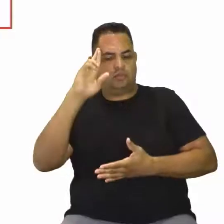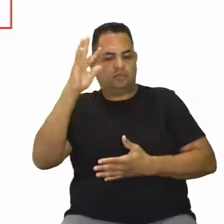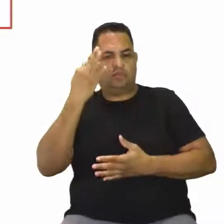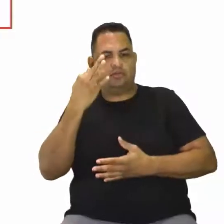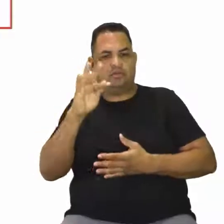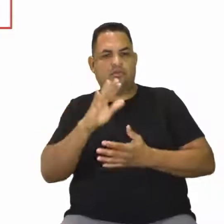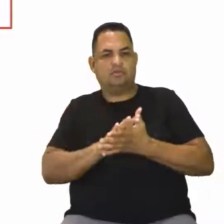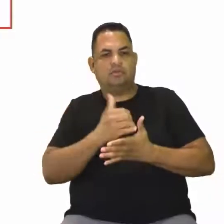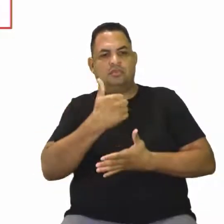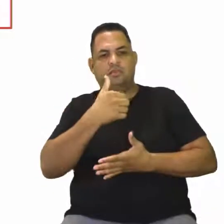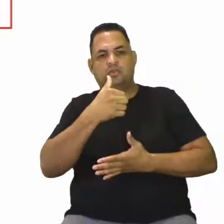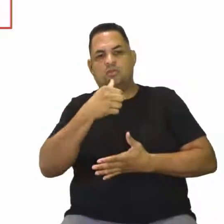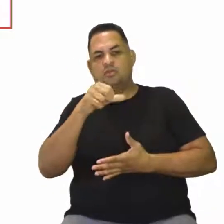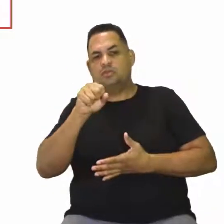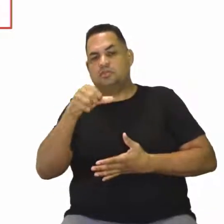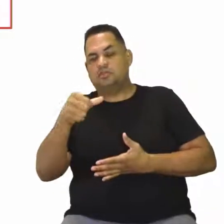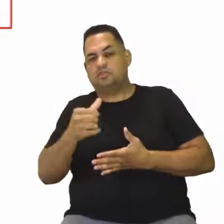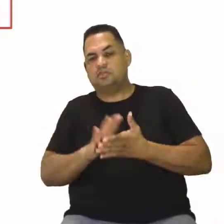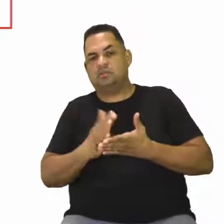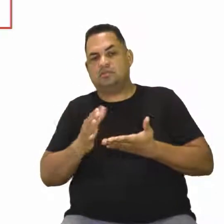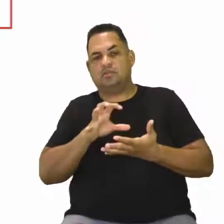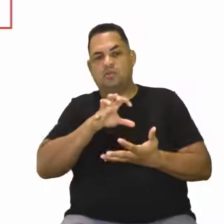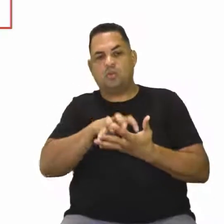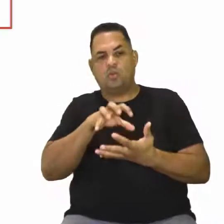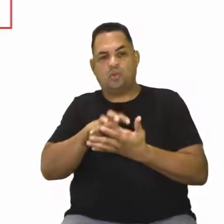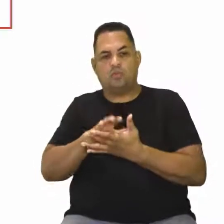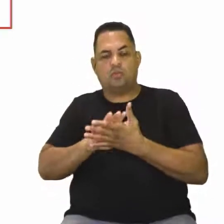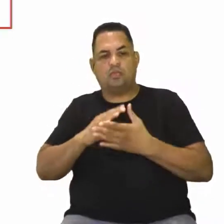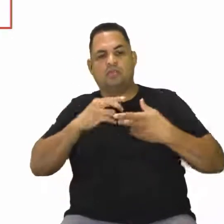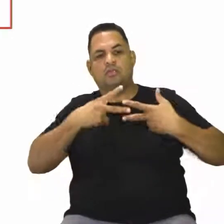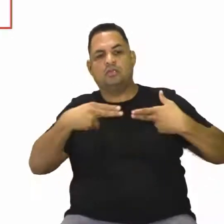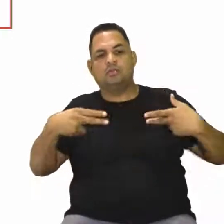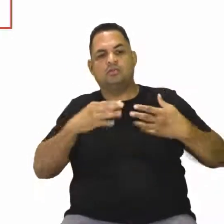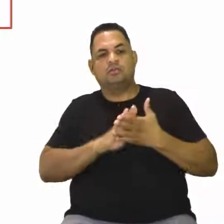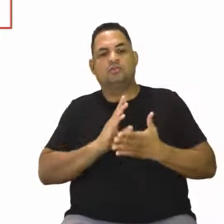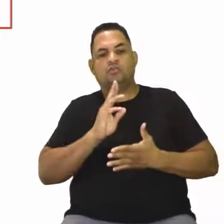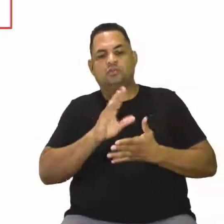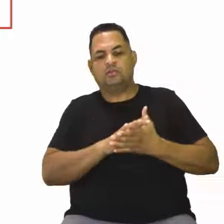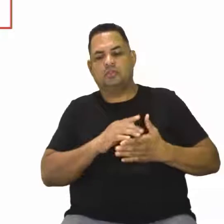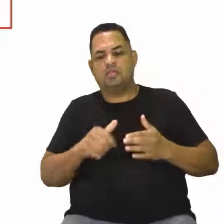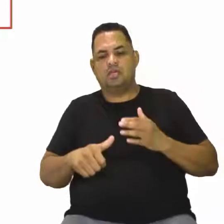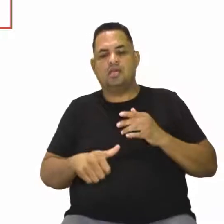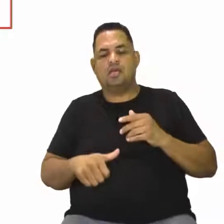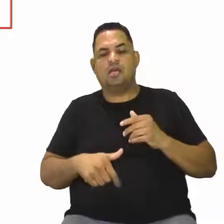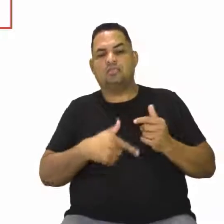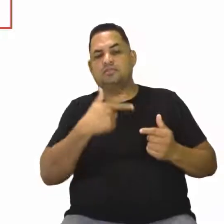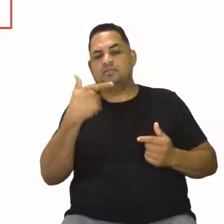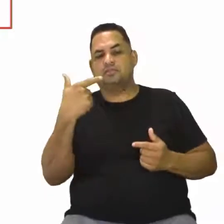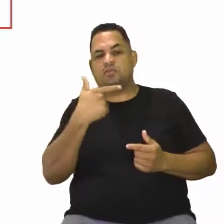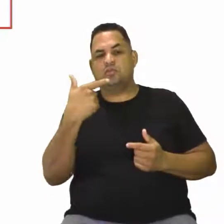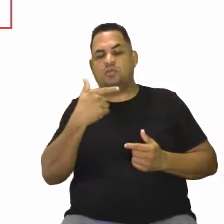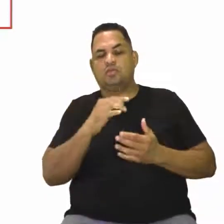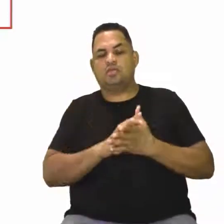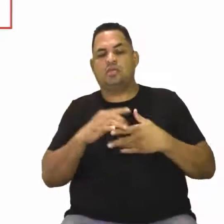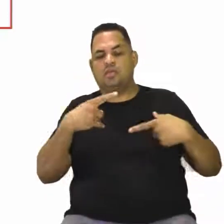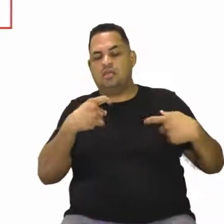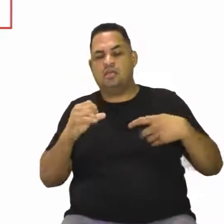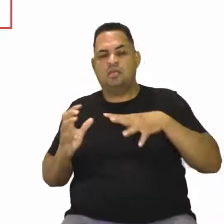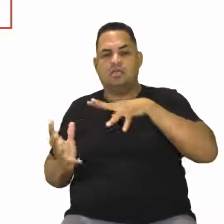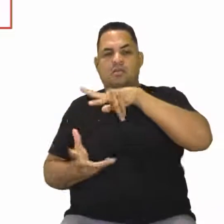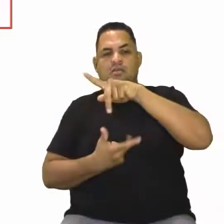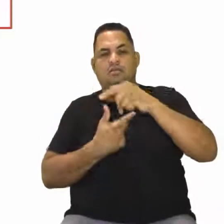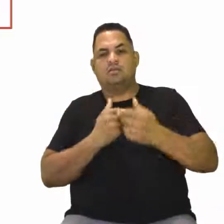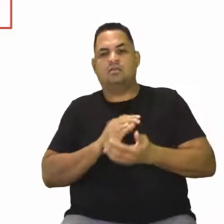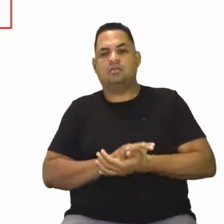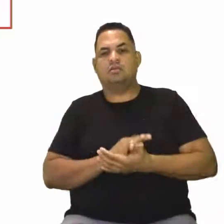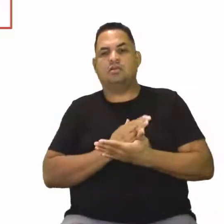desde 1860, foi ocupada pelos japoneses durante a Segunda Guerra Mundial. Deflagrou-se